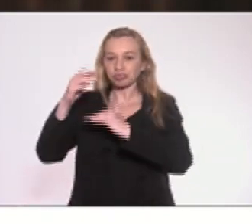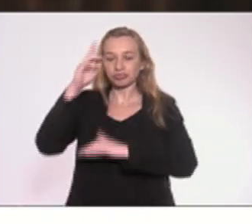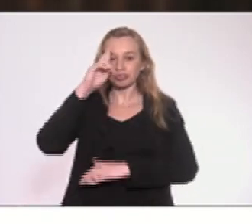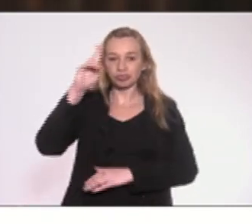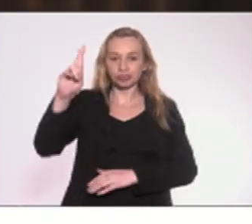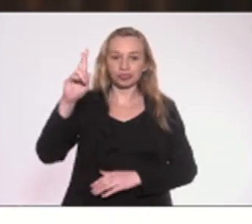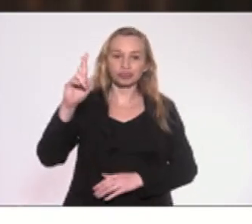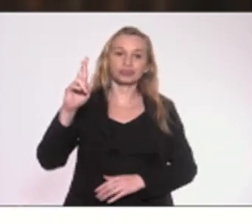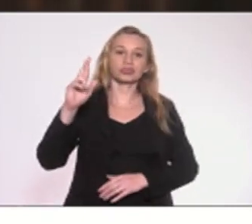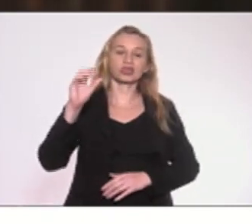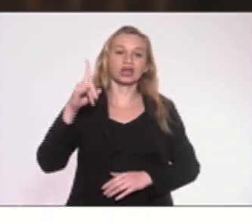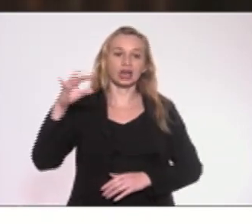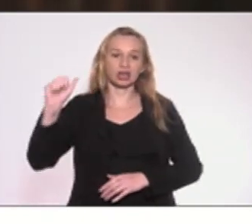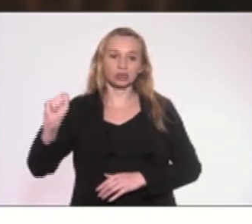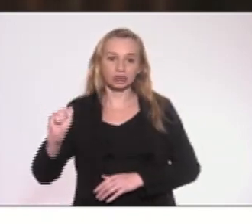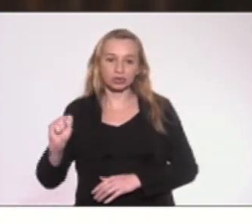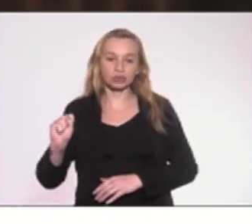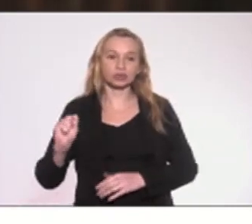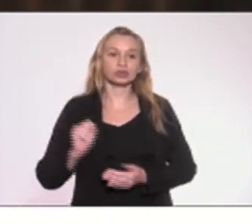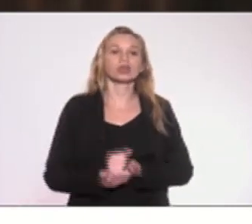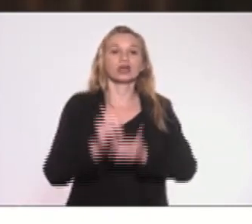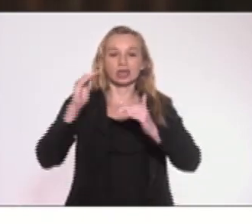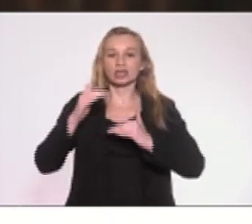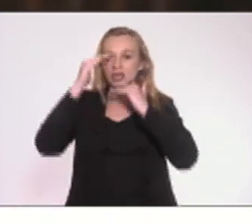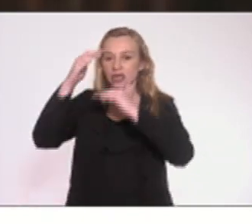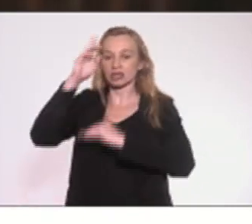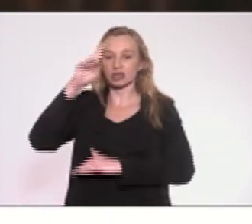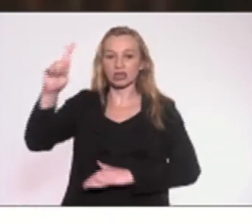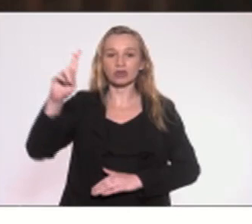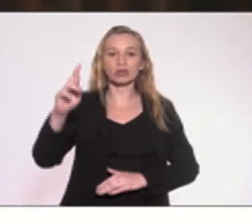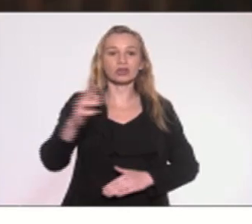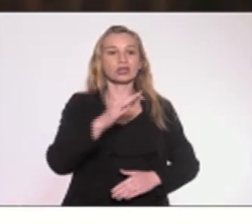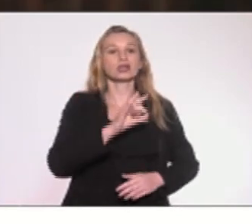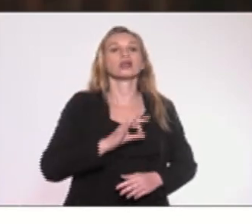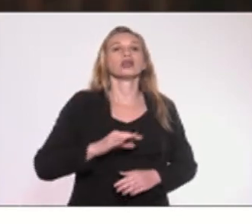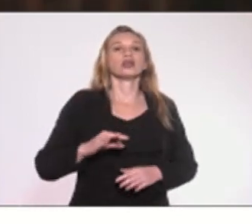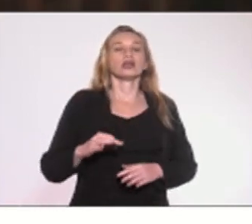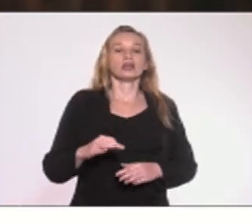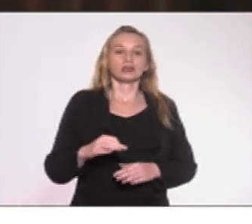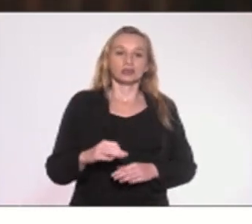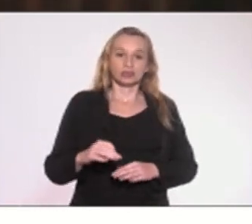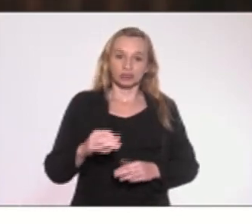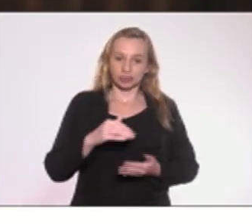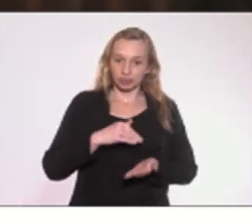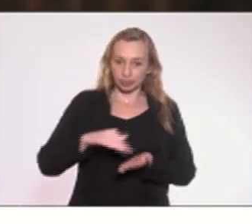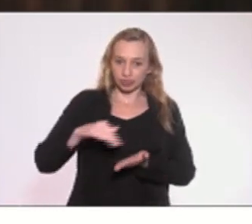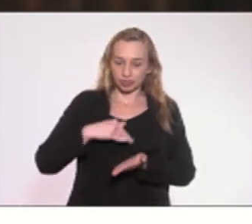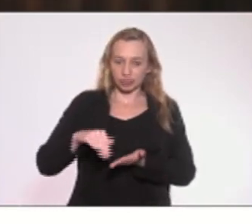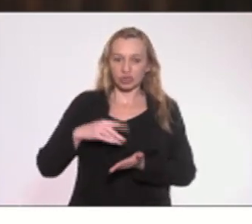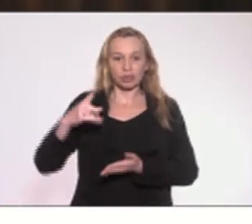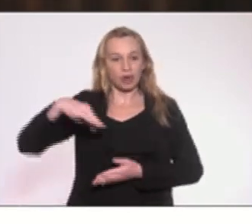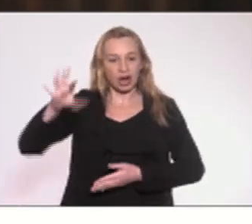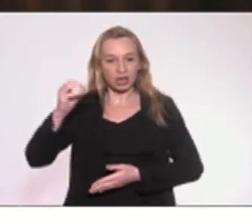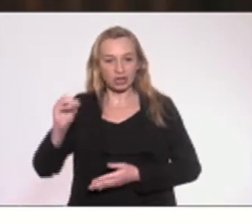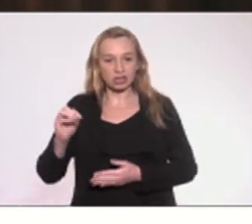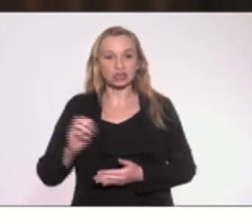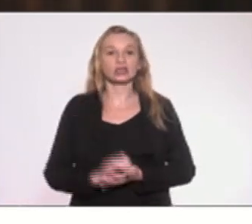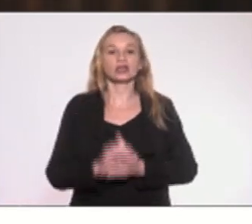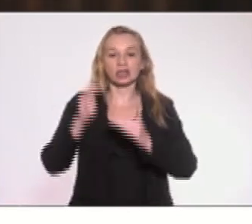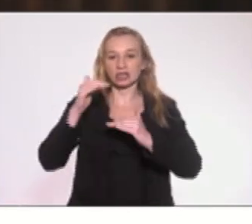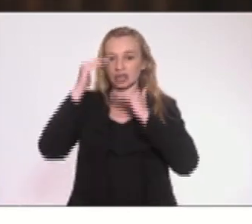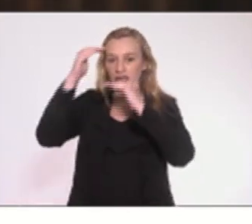Nogueira Pinto. Excelentíssimo senhor secretário de Estado de Polícia Civil, Marcos Vinícius de Almeida Braga. Excelentíssima